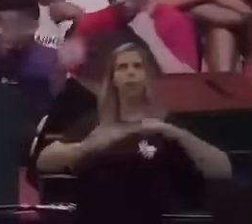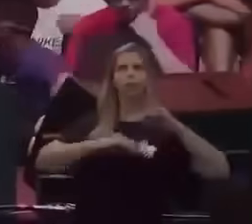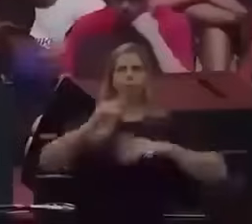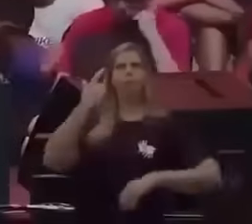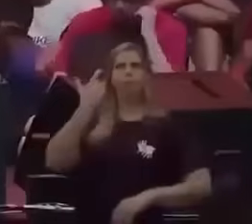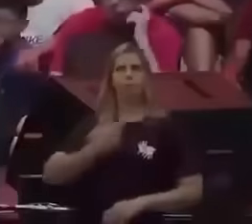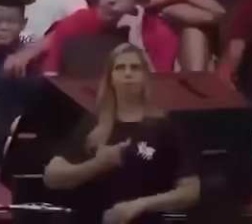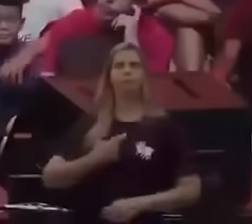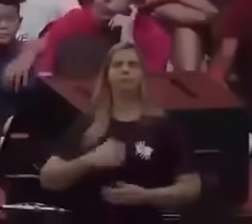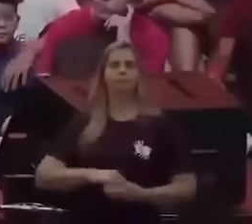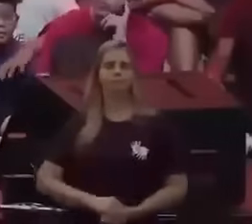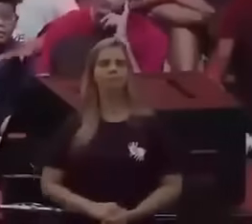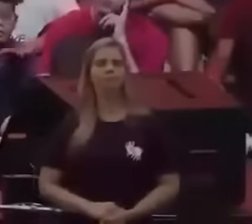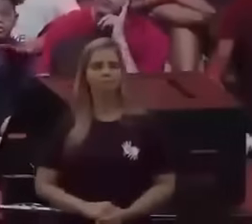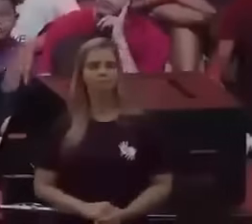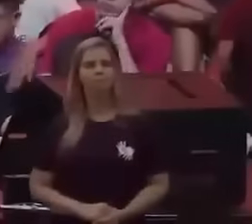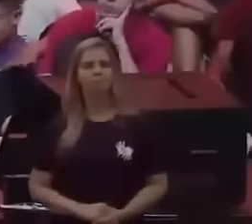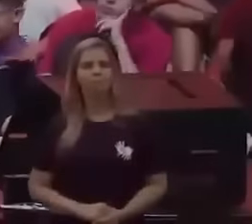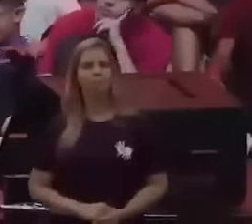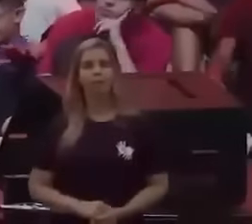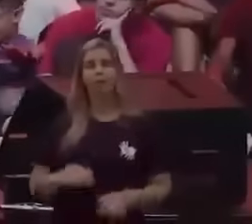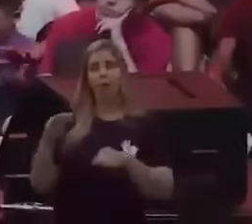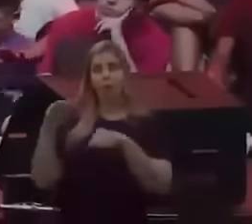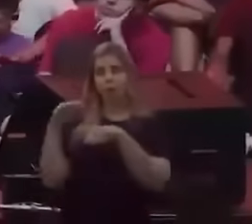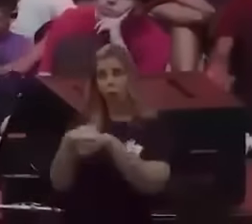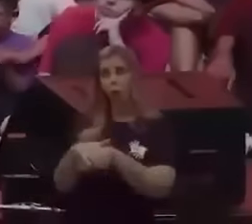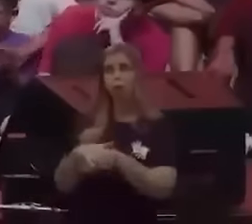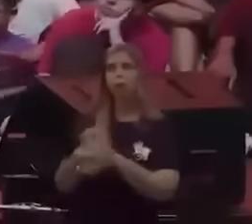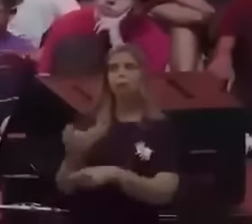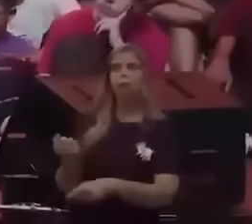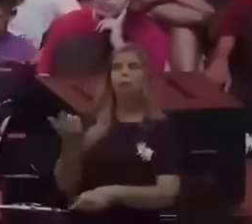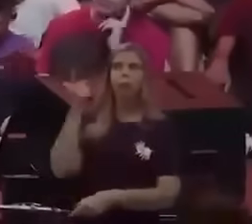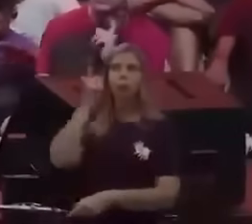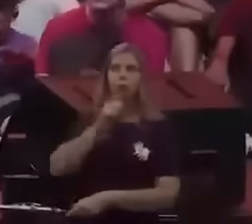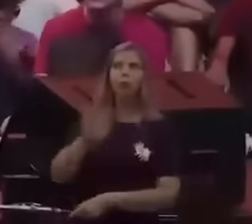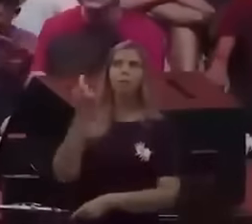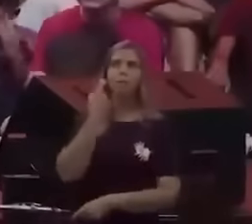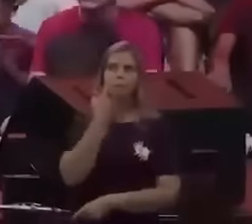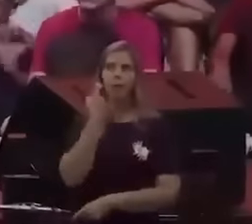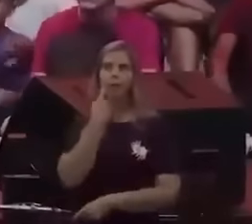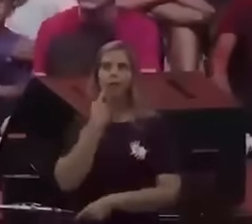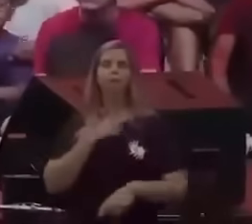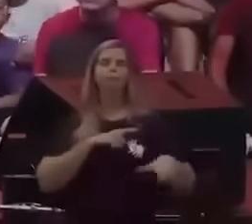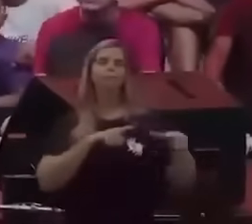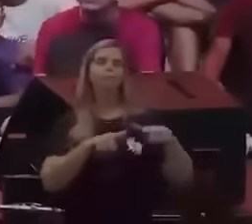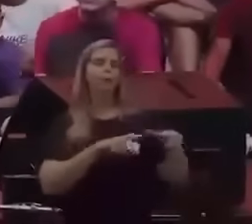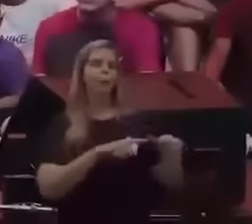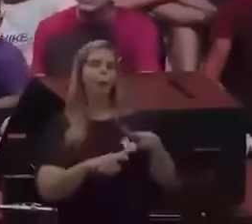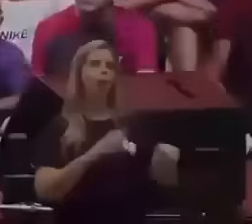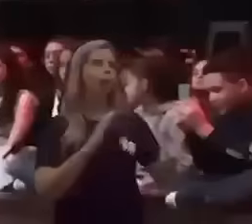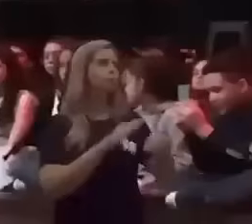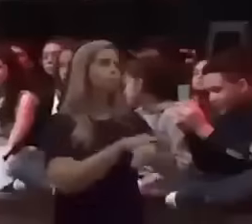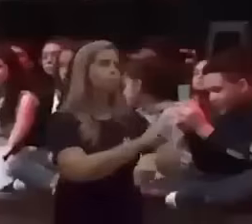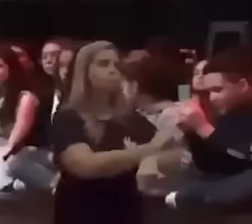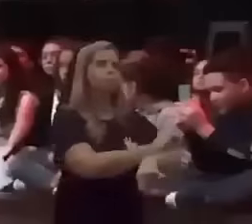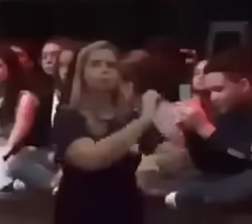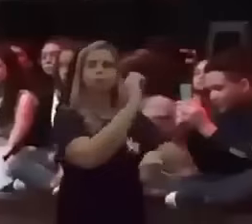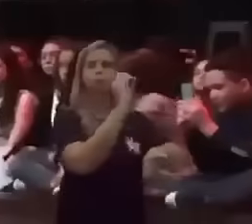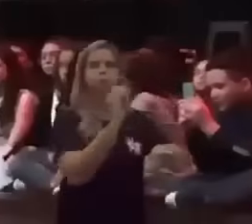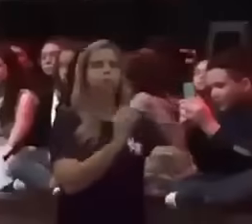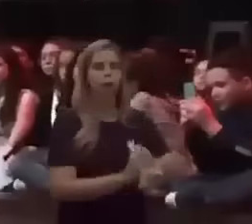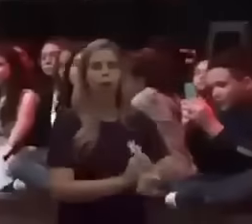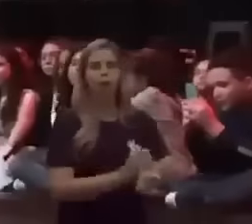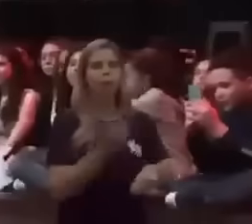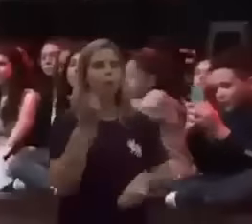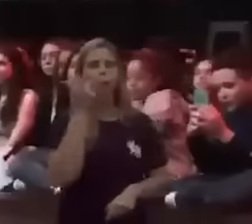profissional, e eu quero dizer para o Senhor que é à noite que a gente pesca, e nós trabalhamos a noite inteira, não pegamos nada, o mar não está para peixe